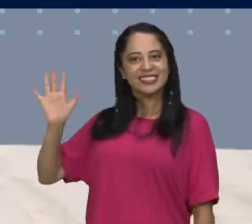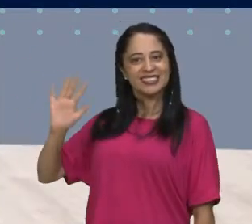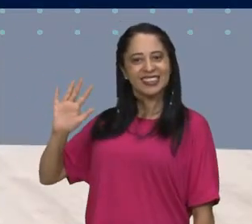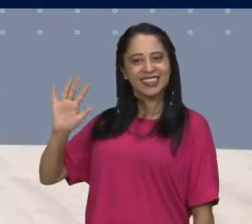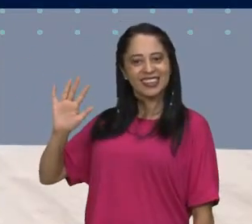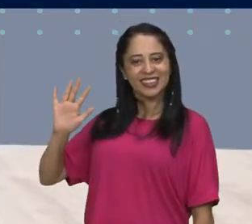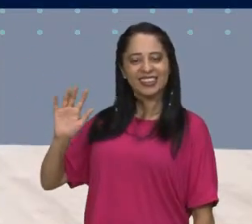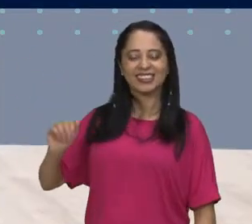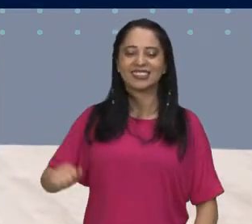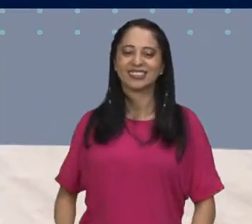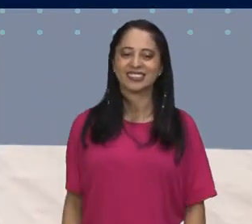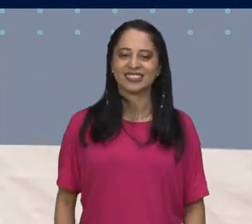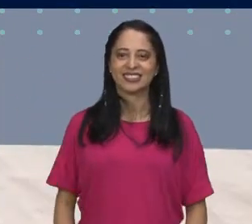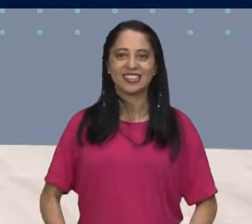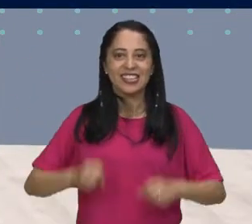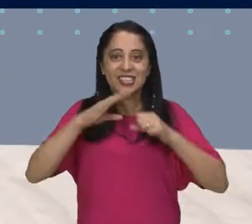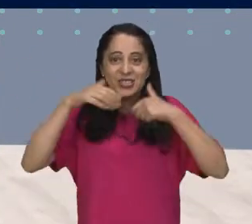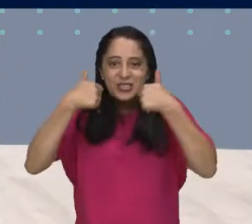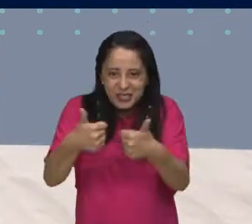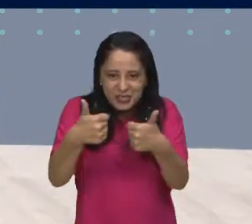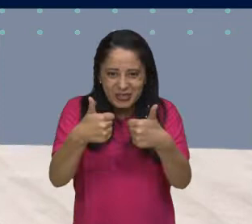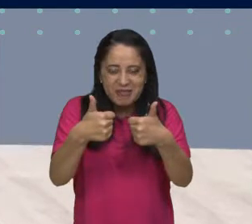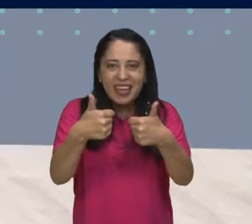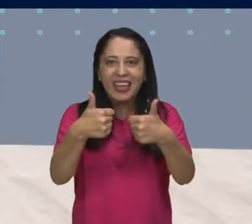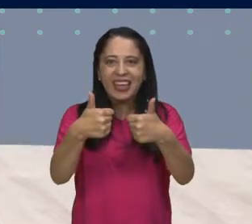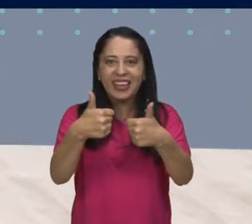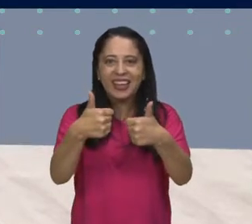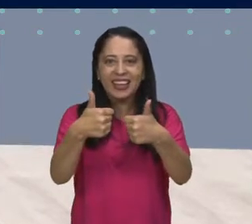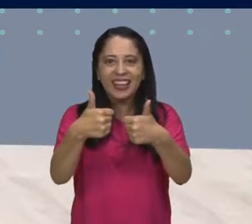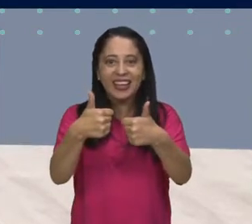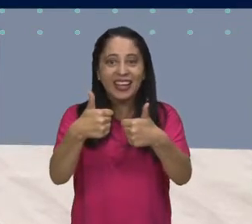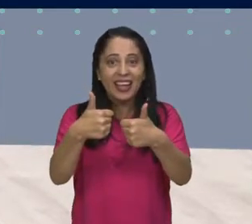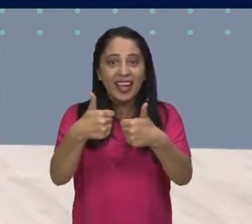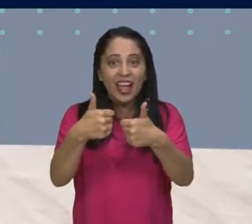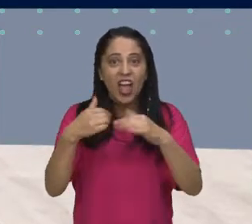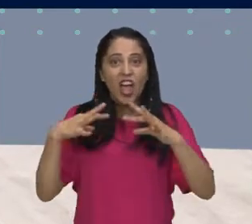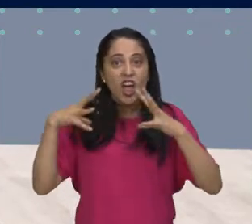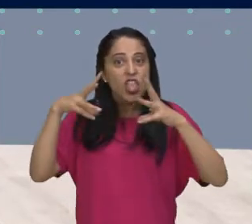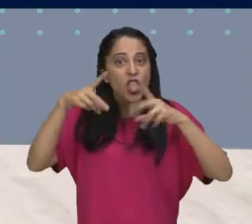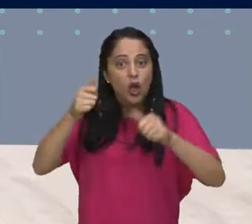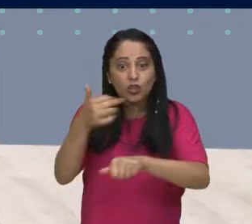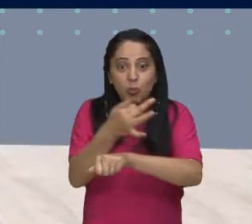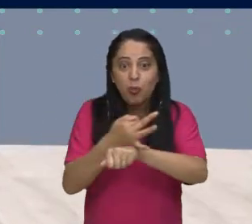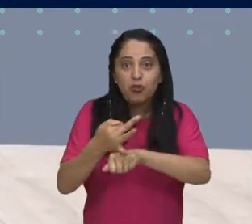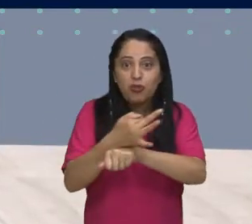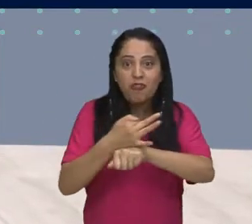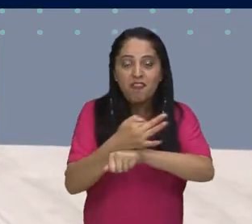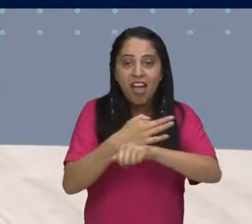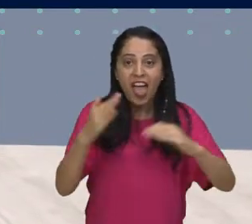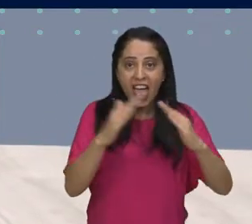meus amigos? Tudo bem? Todo mundo de férias aí em casa?